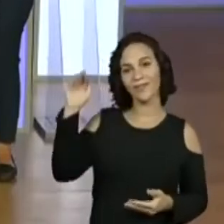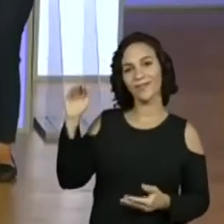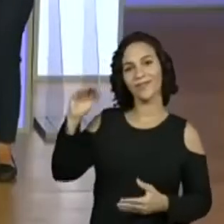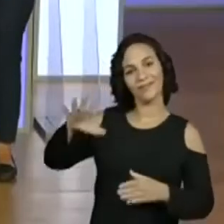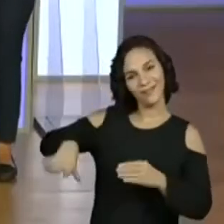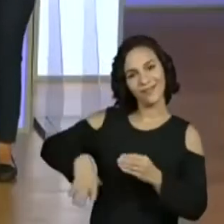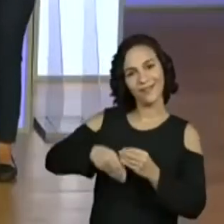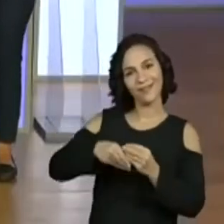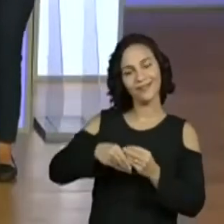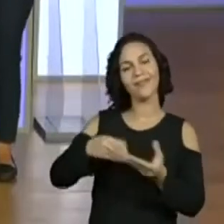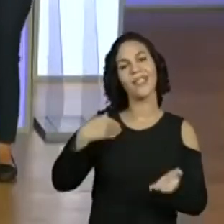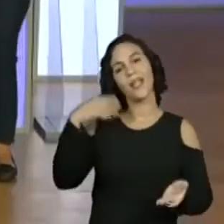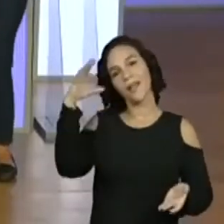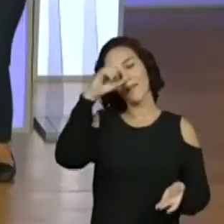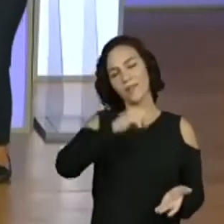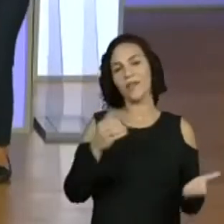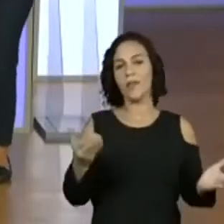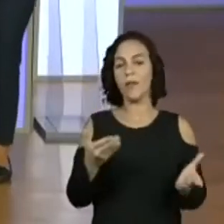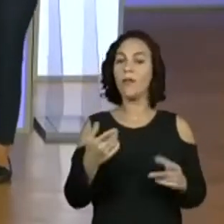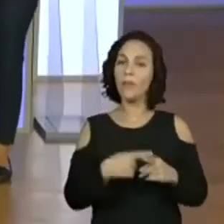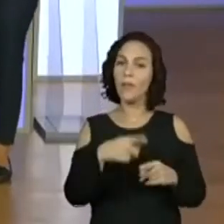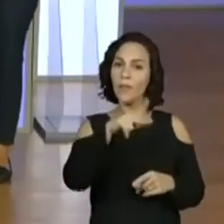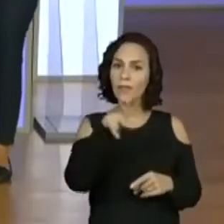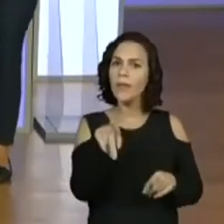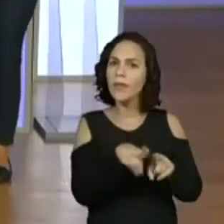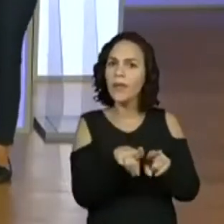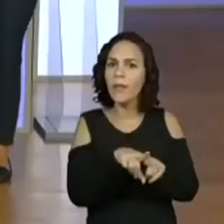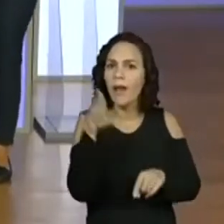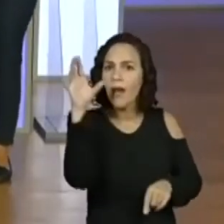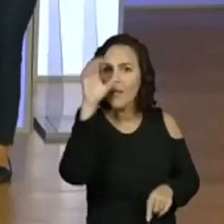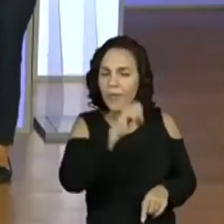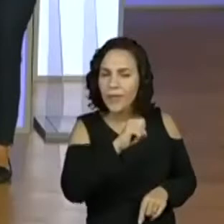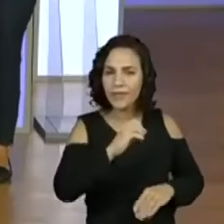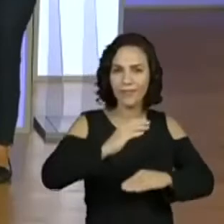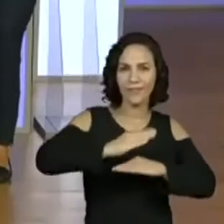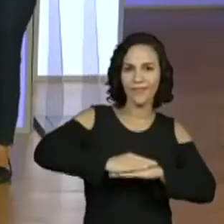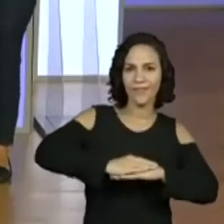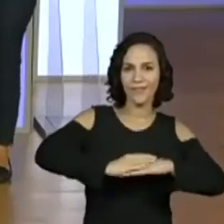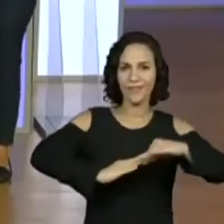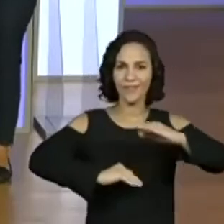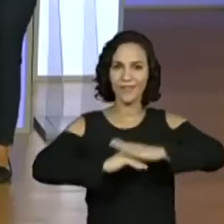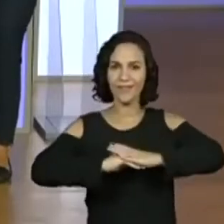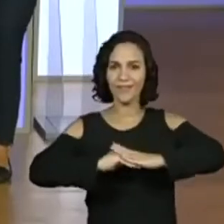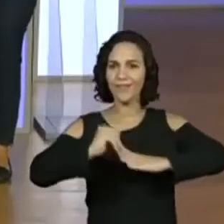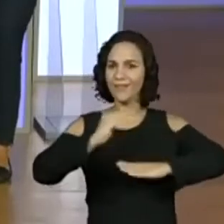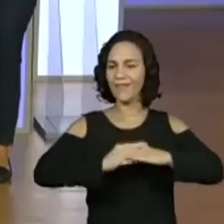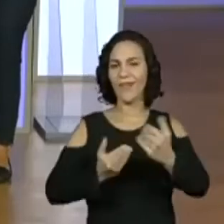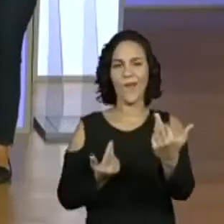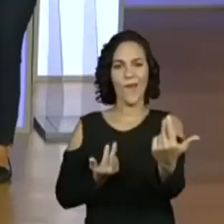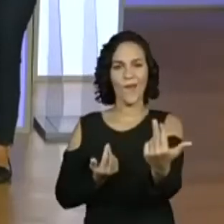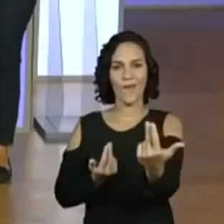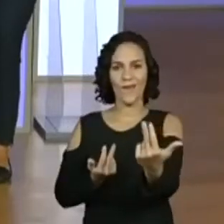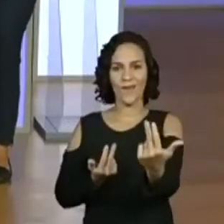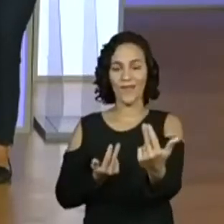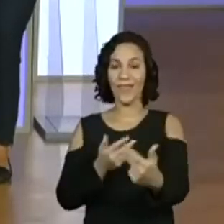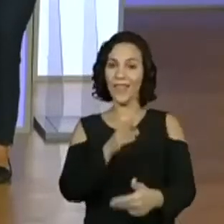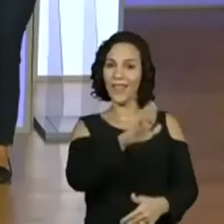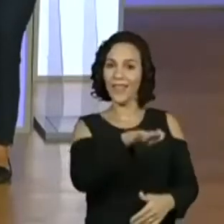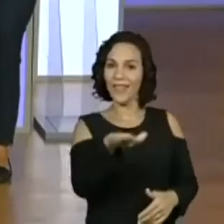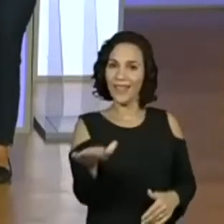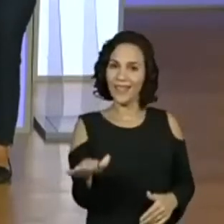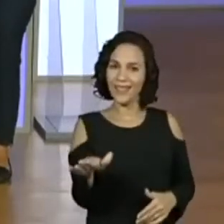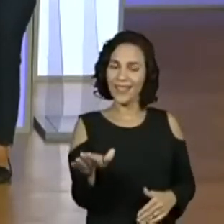contribuir. Aprendi essa. Porque professor também aprende, professor também constrói. A gente é como vocês, só que a gente tem